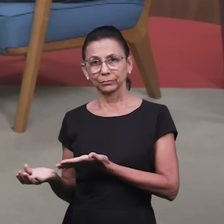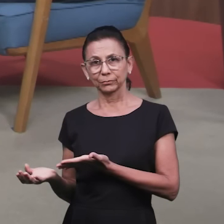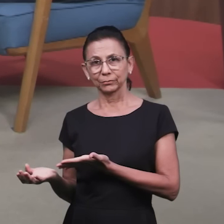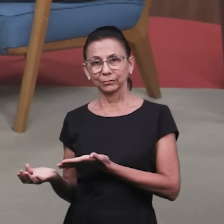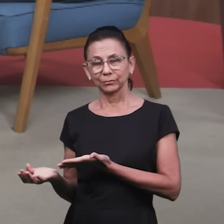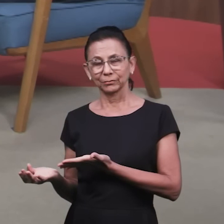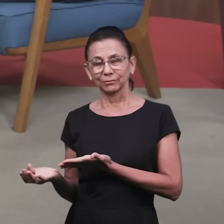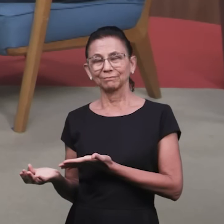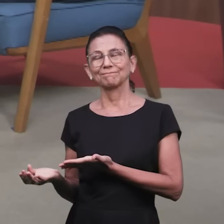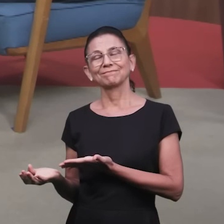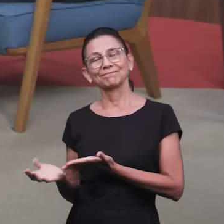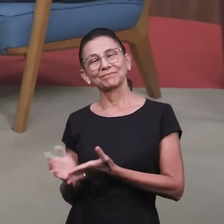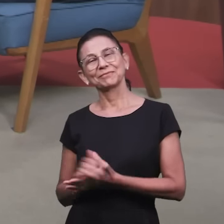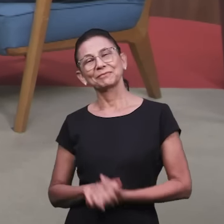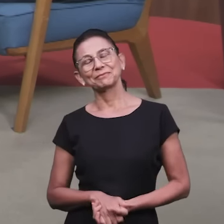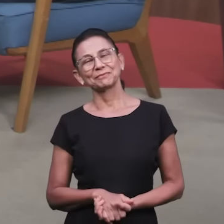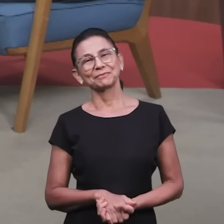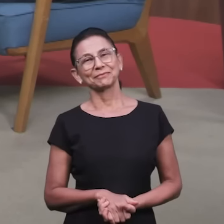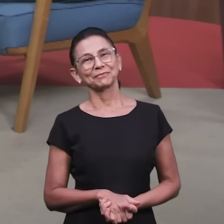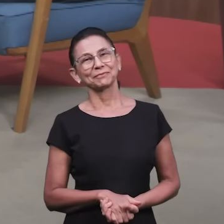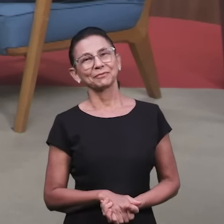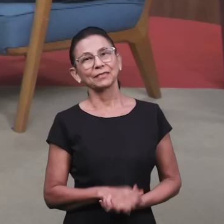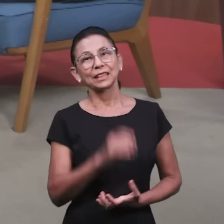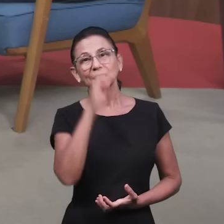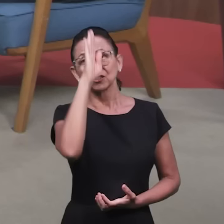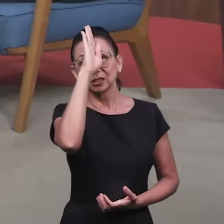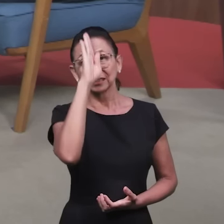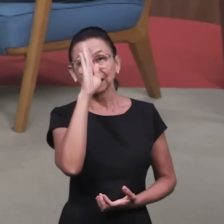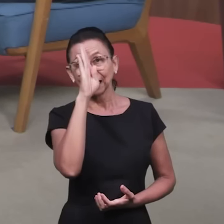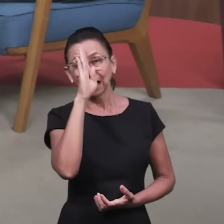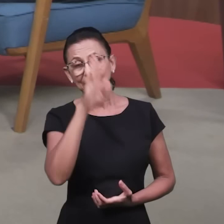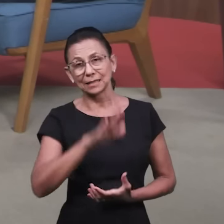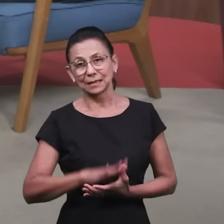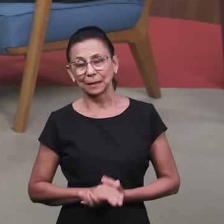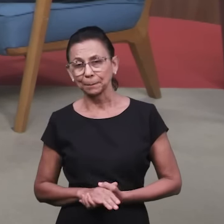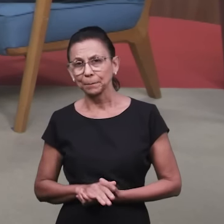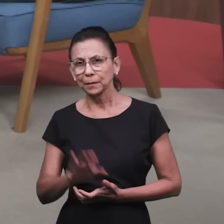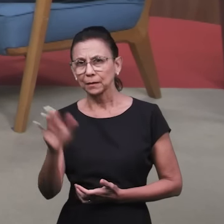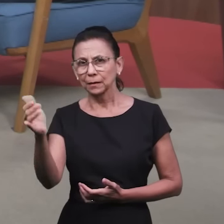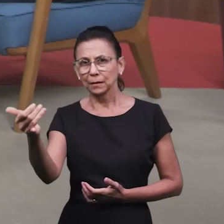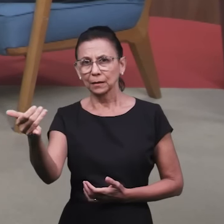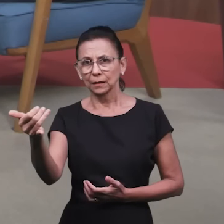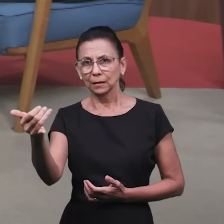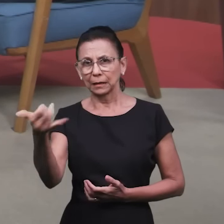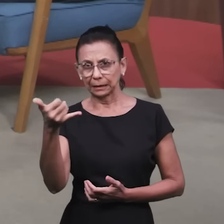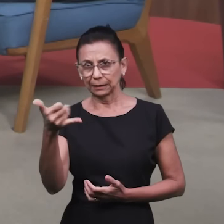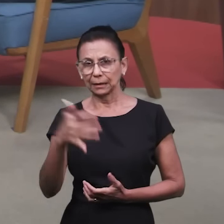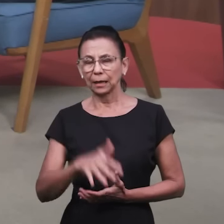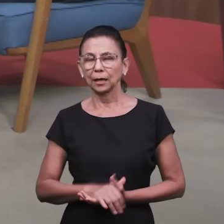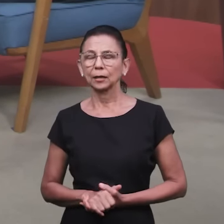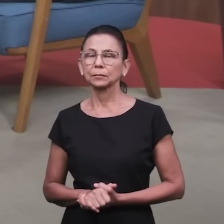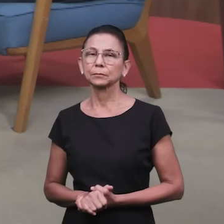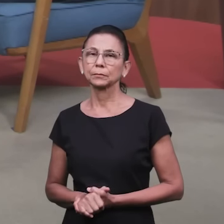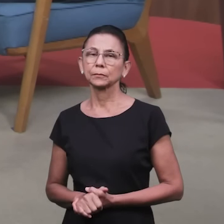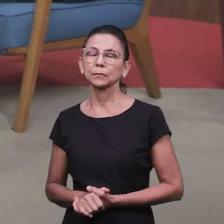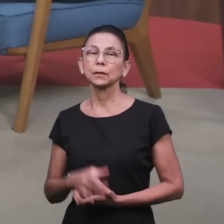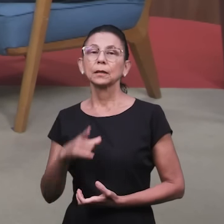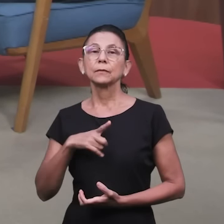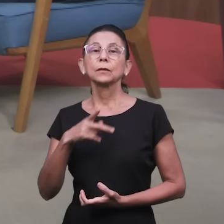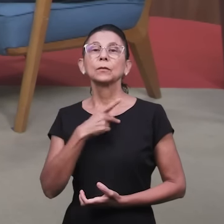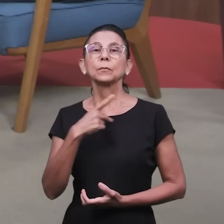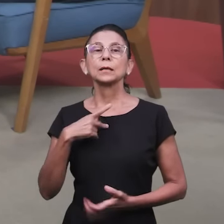tela. 0800 707 3076. Quando você ligar, uma pessoa, um pastor, vai te